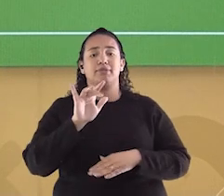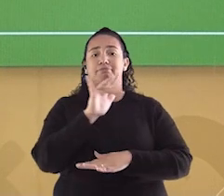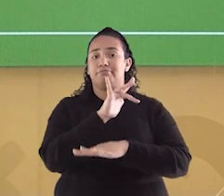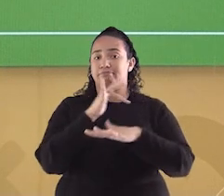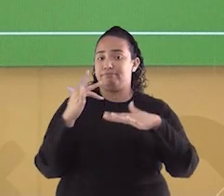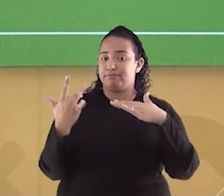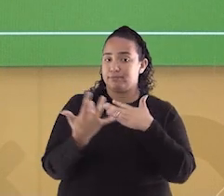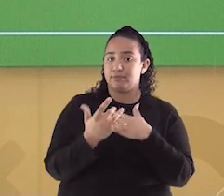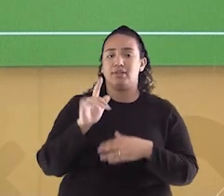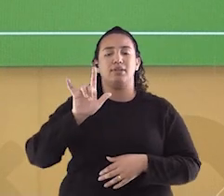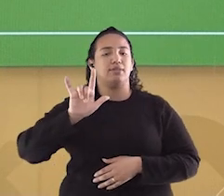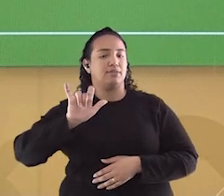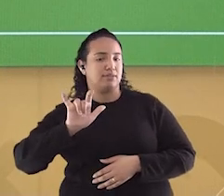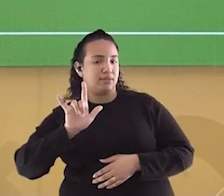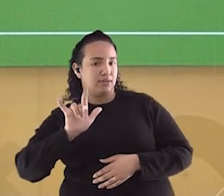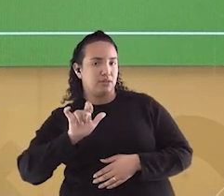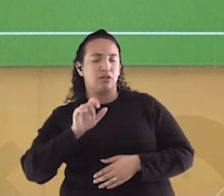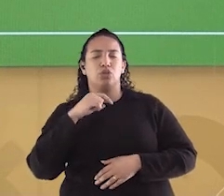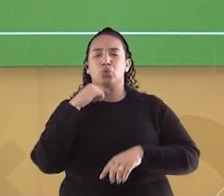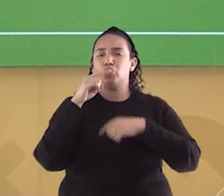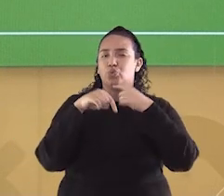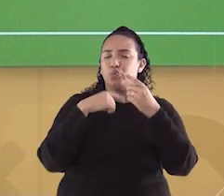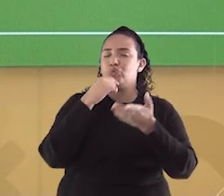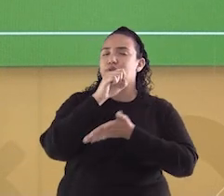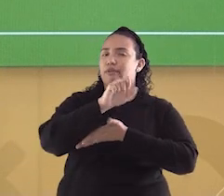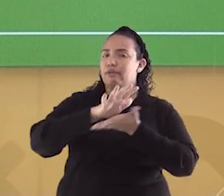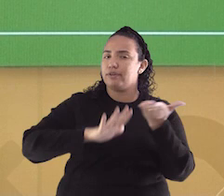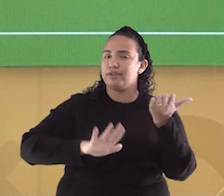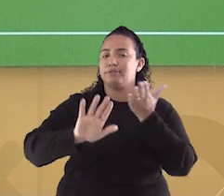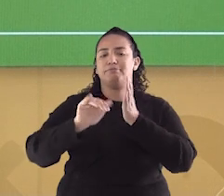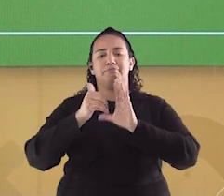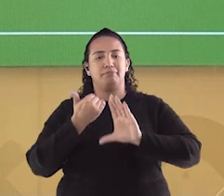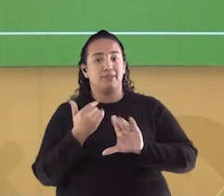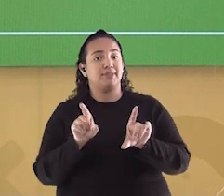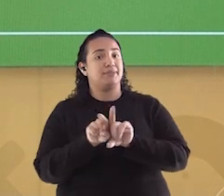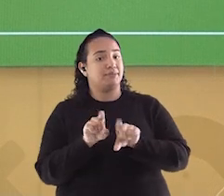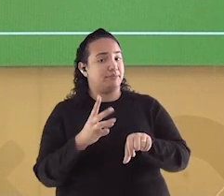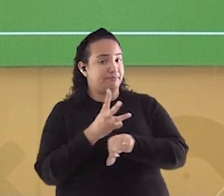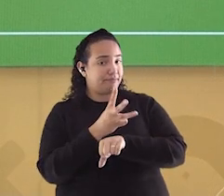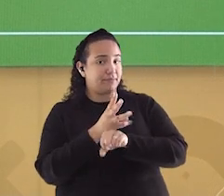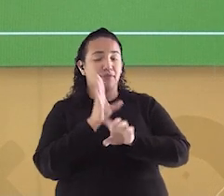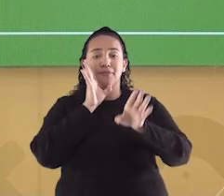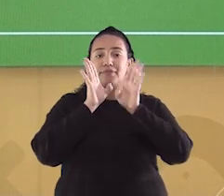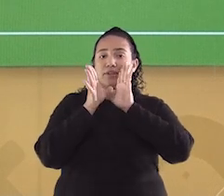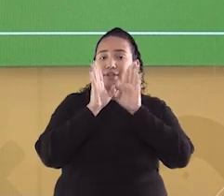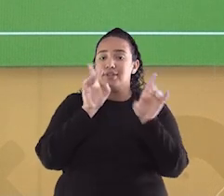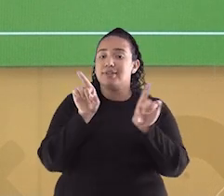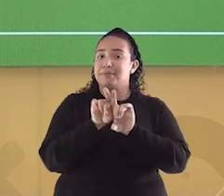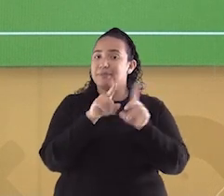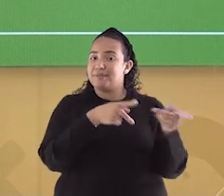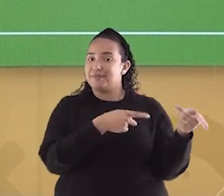redes sociais. Sigam nosso Instagram, enviem dúvidas, atividades para o WhatsApp. Acompanhem nosso Facebook e